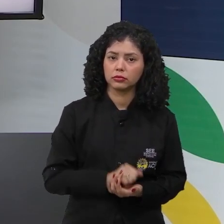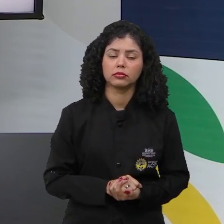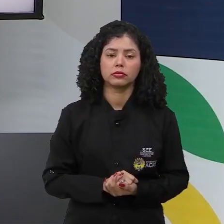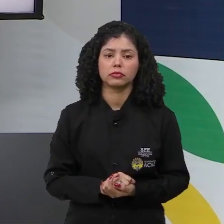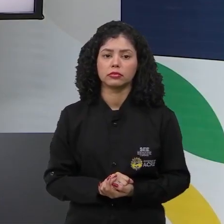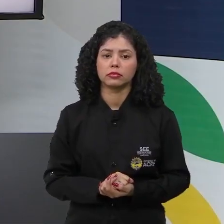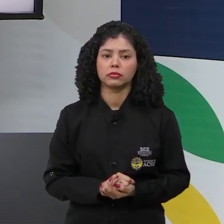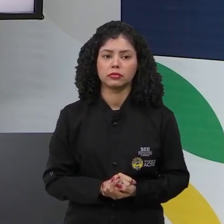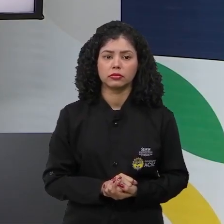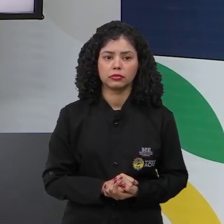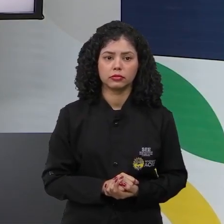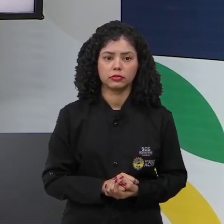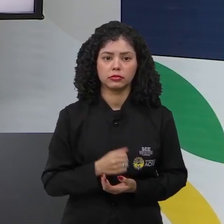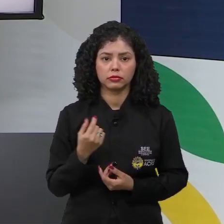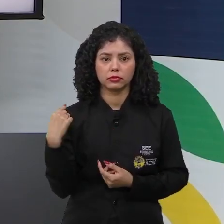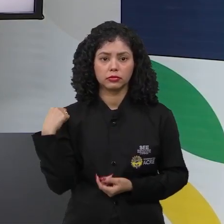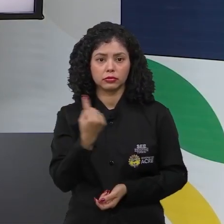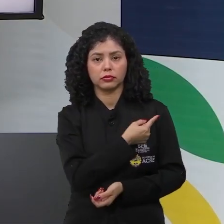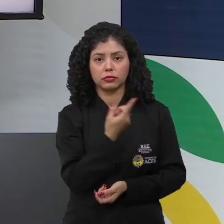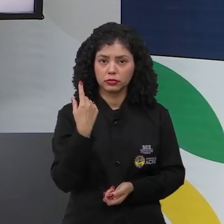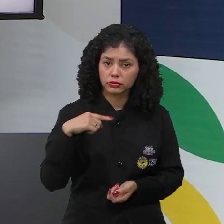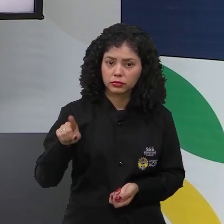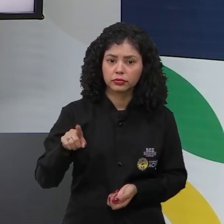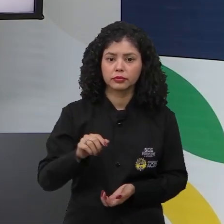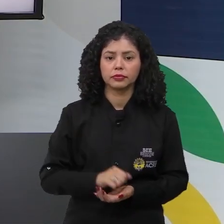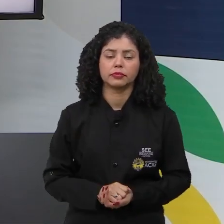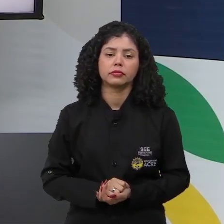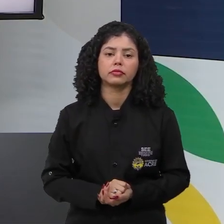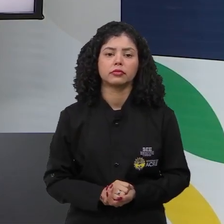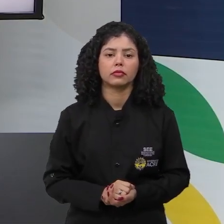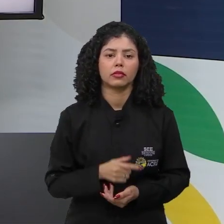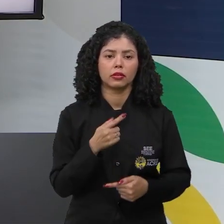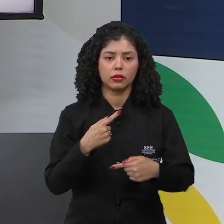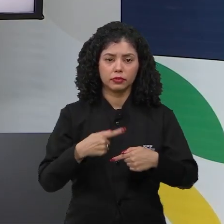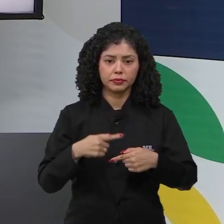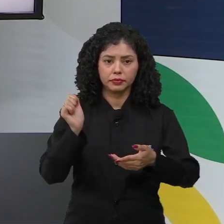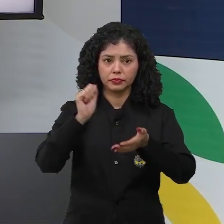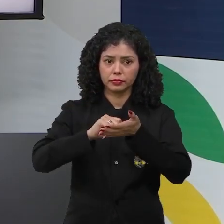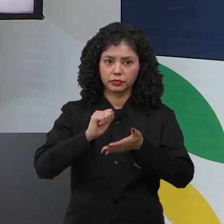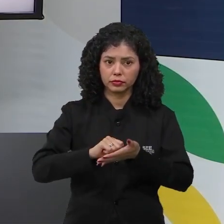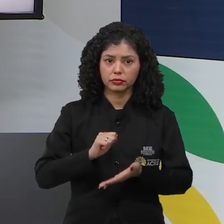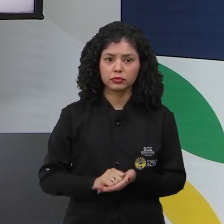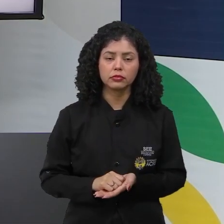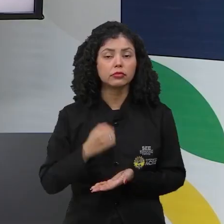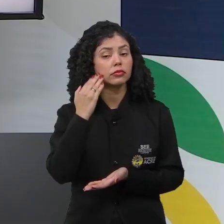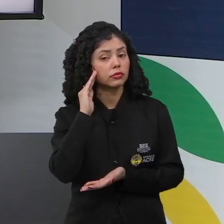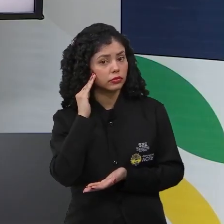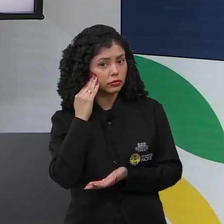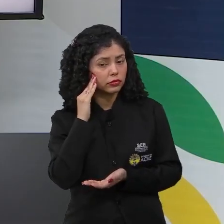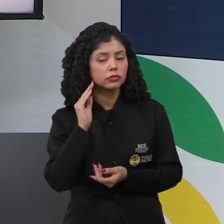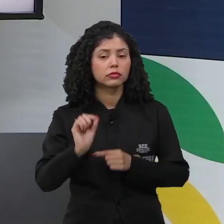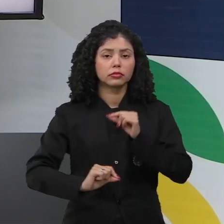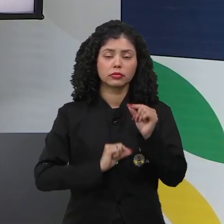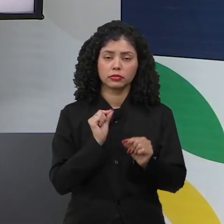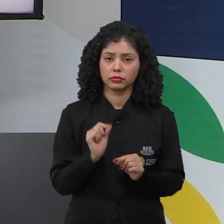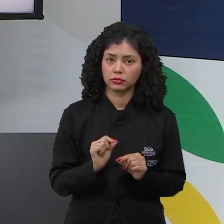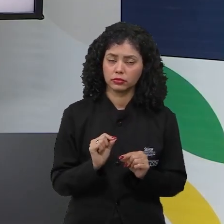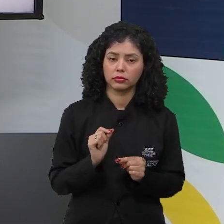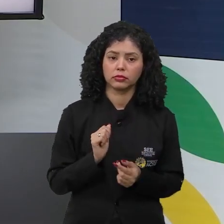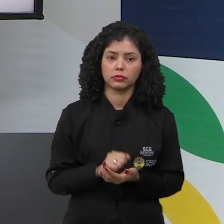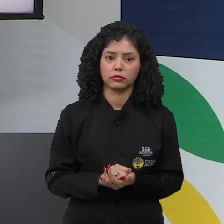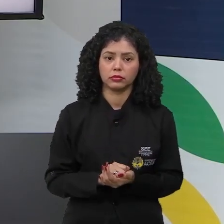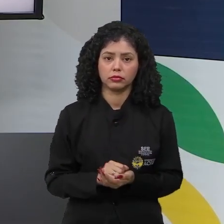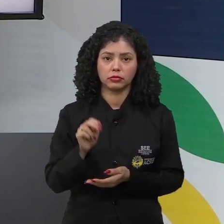gente vai em vez de nós vamos. A gramática descritiva, ela entende que isso